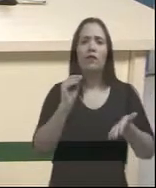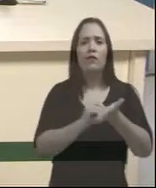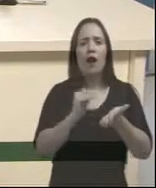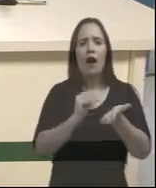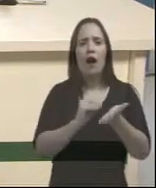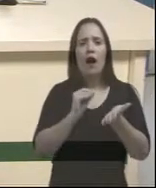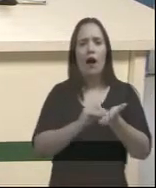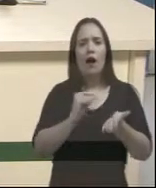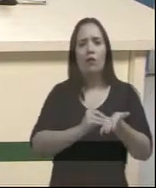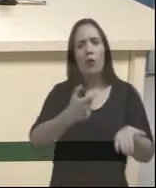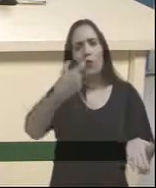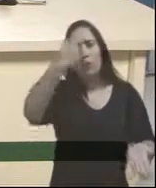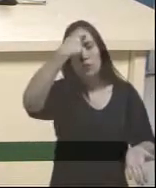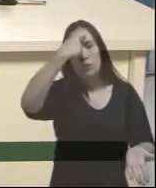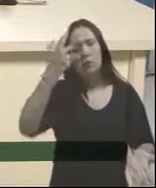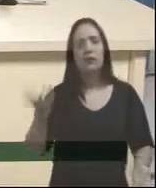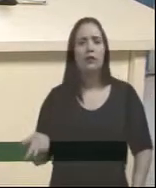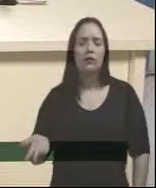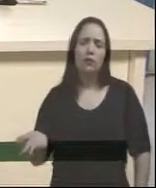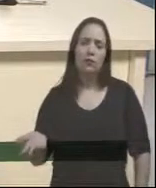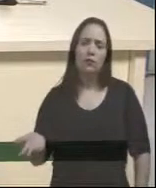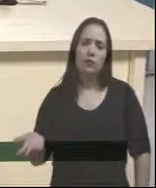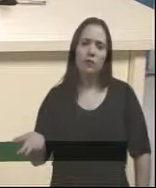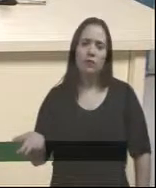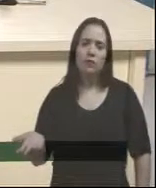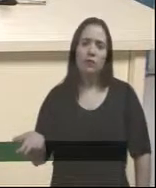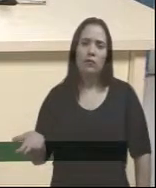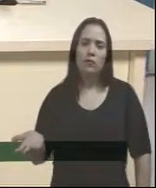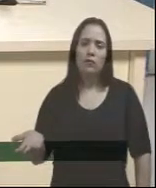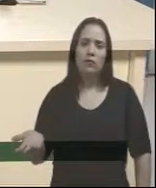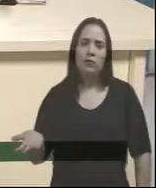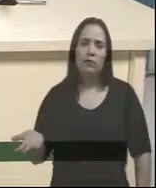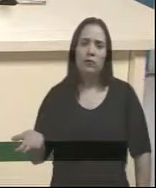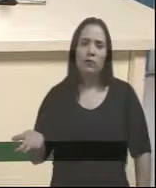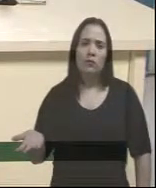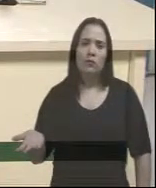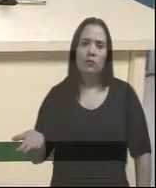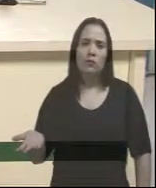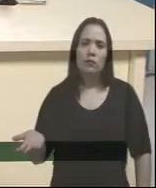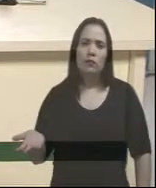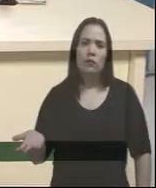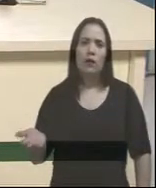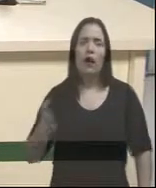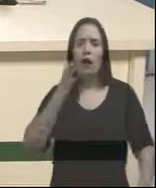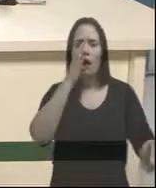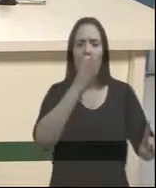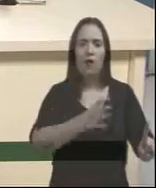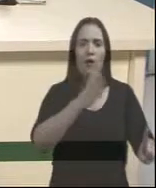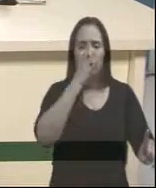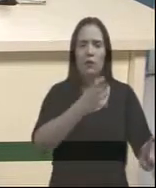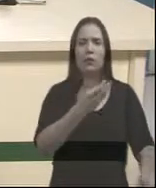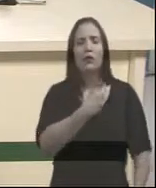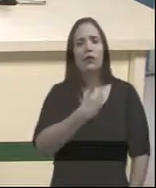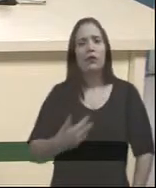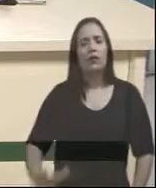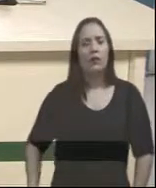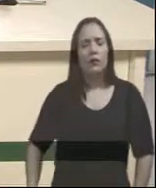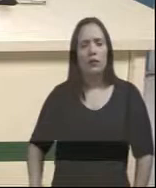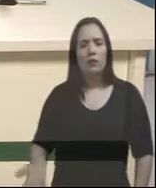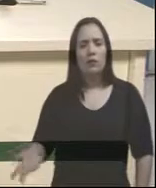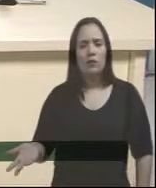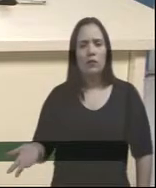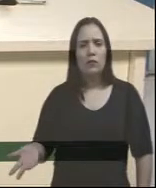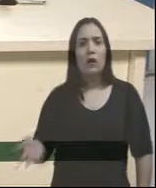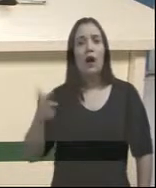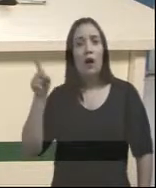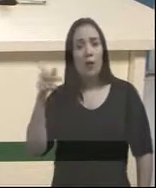sanha de apontar um dedo, né, para um governante e que fez o que